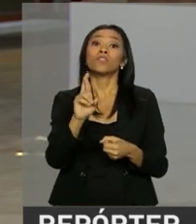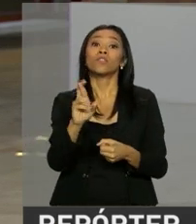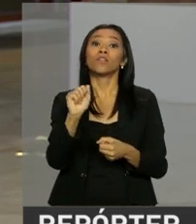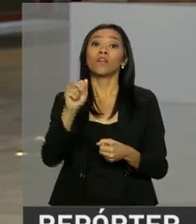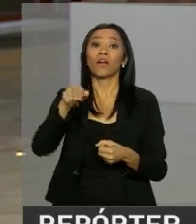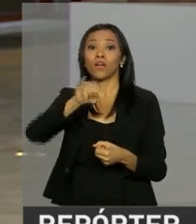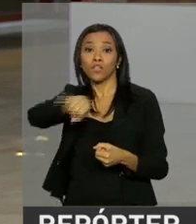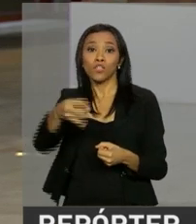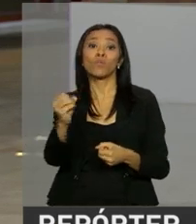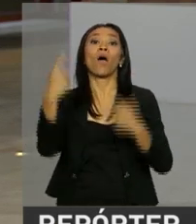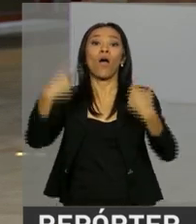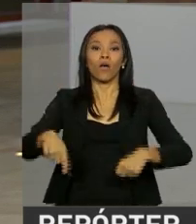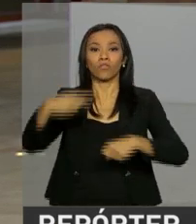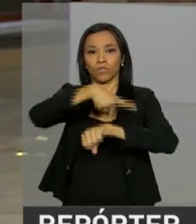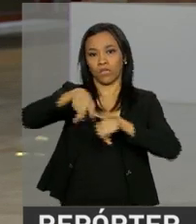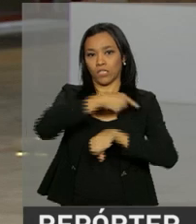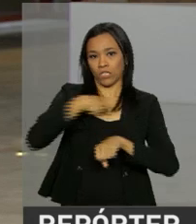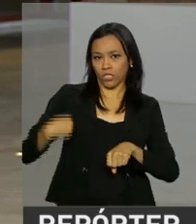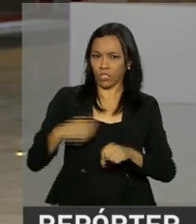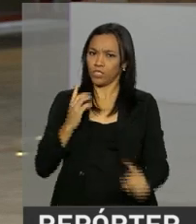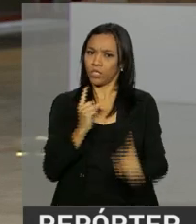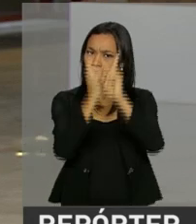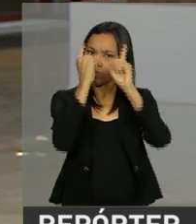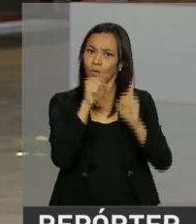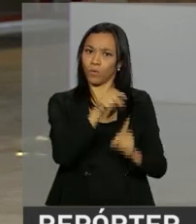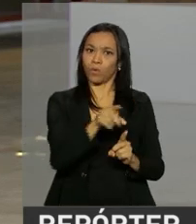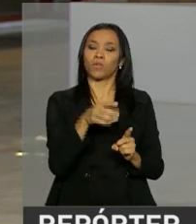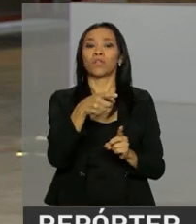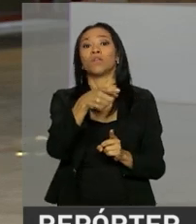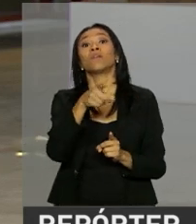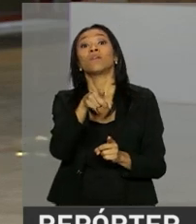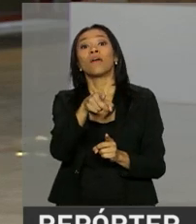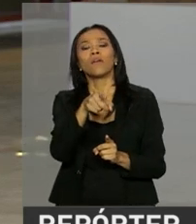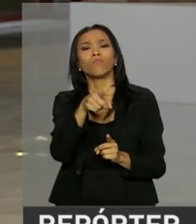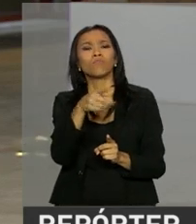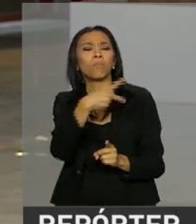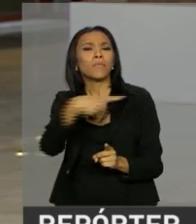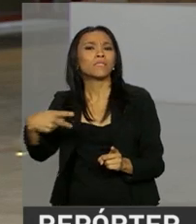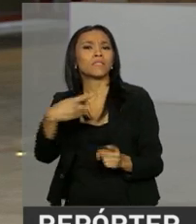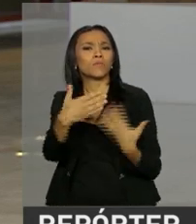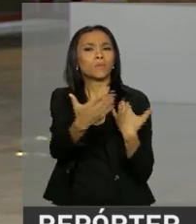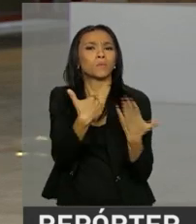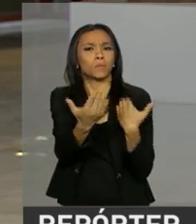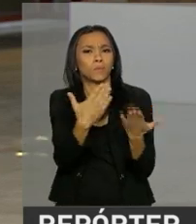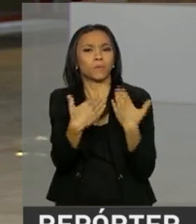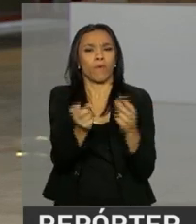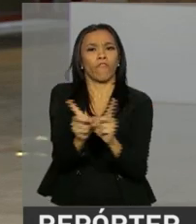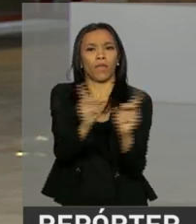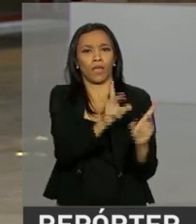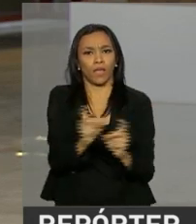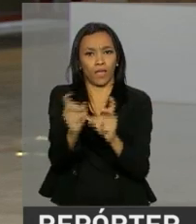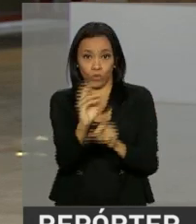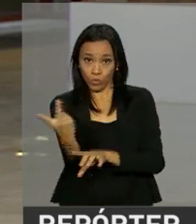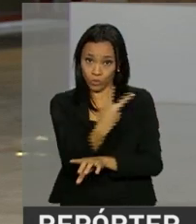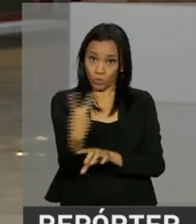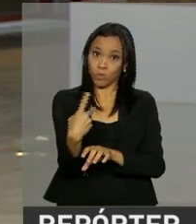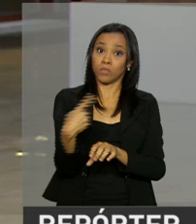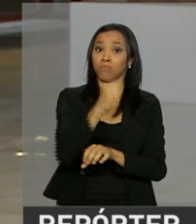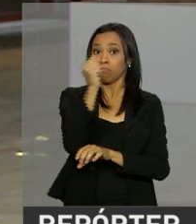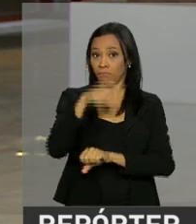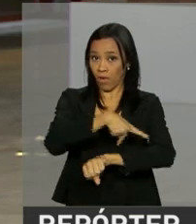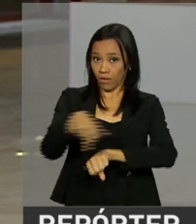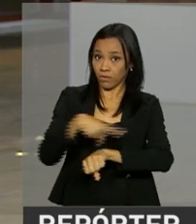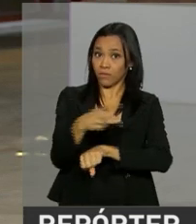República, Michel Temer, se reuniu com o presidente chinês Xi Jinping. Eles falaram sobre o comércio bilateral entre os dois países